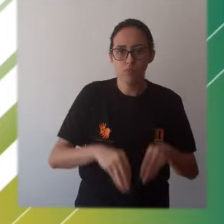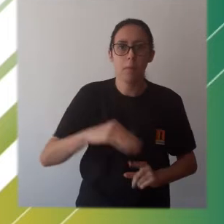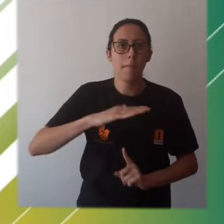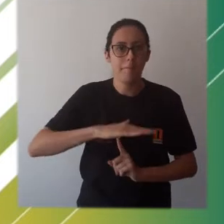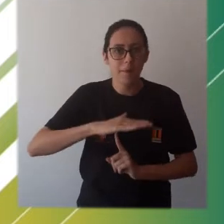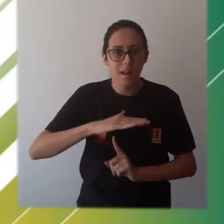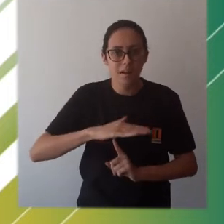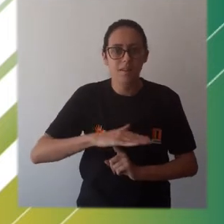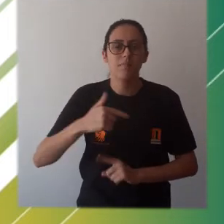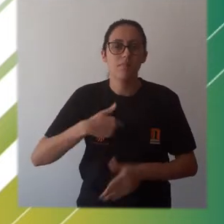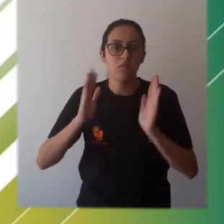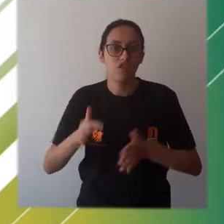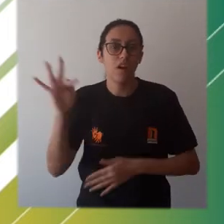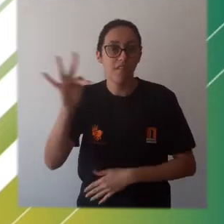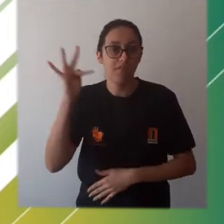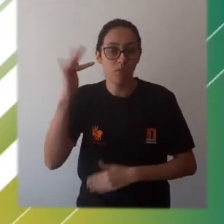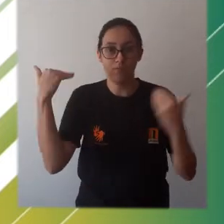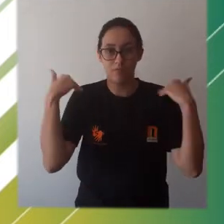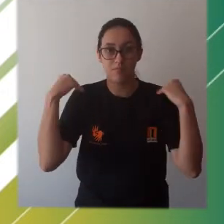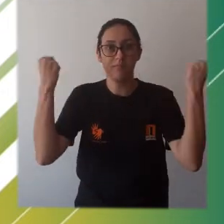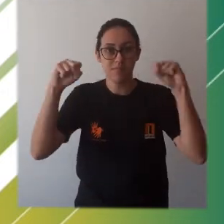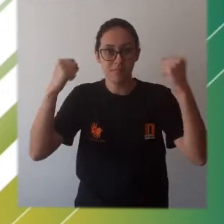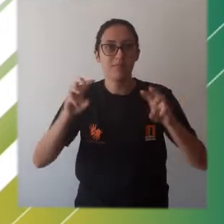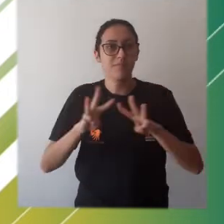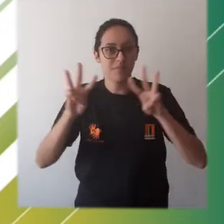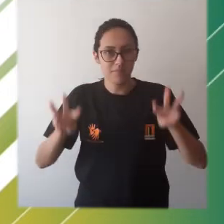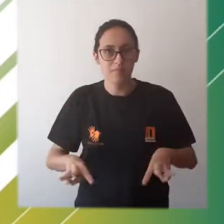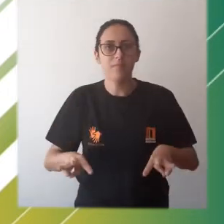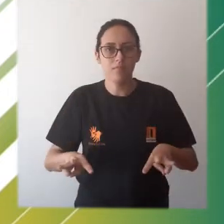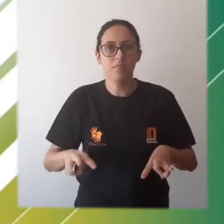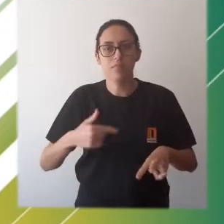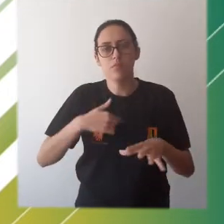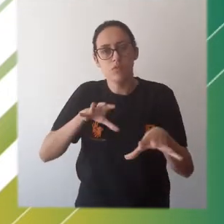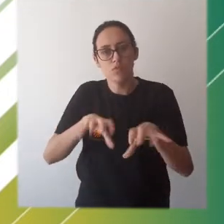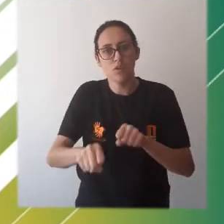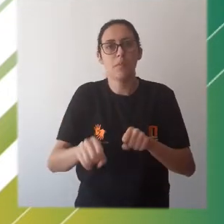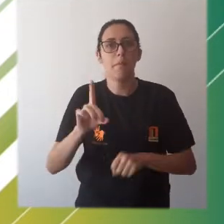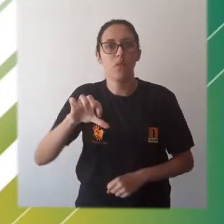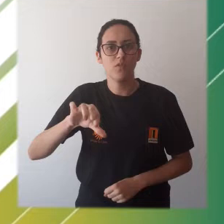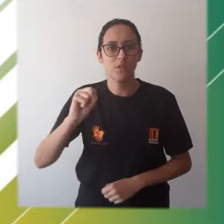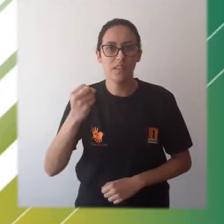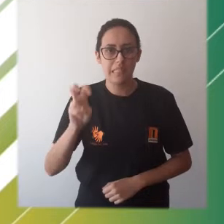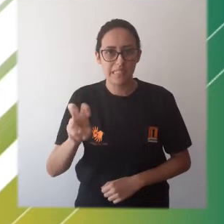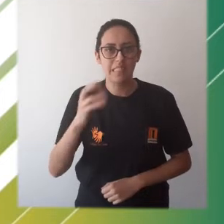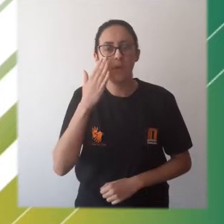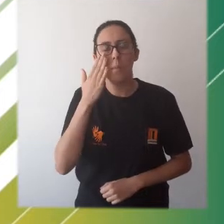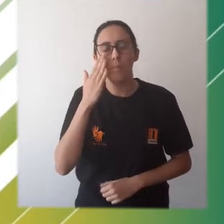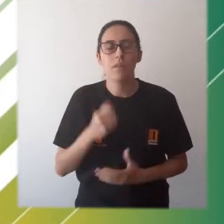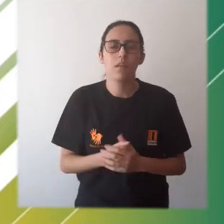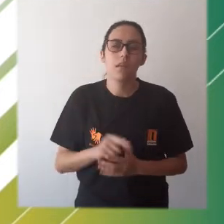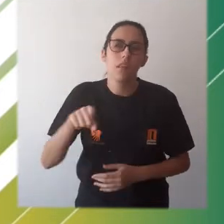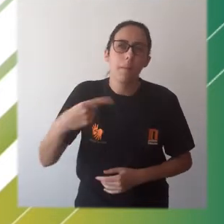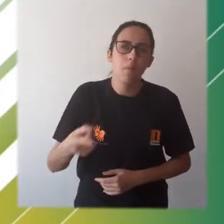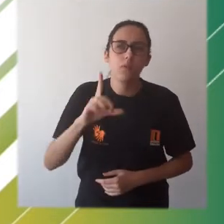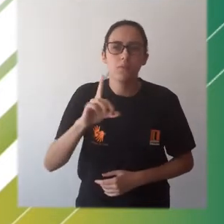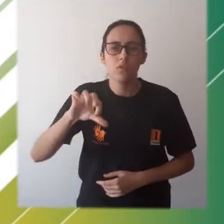Paraná e fiz faculdade de Educação Física na Universidade Federal do Paraná. Entrei em 82, saí em 85.